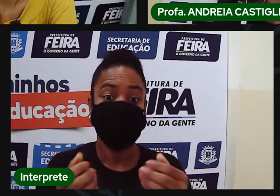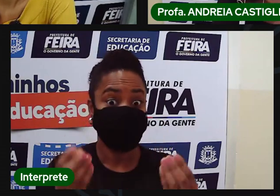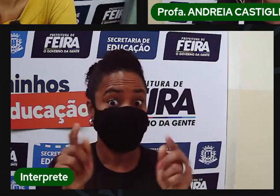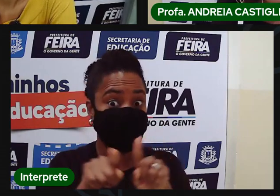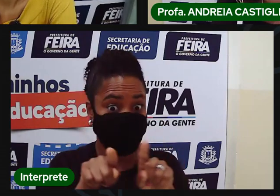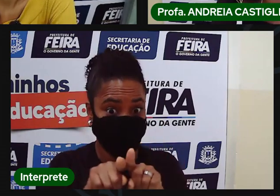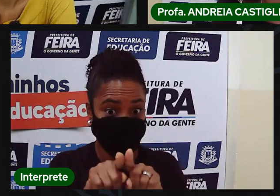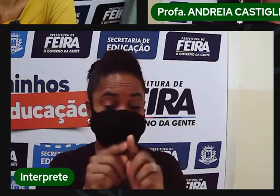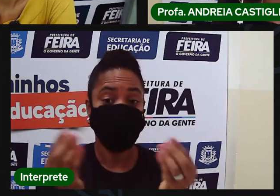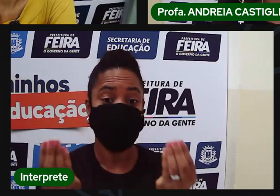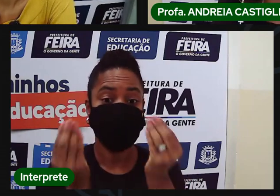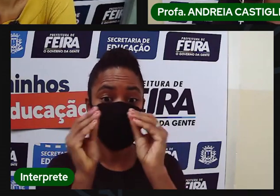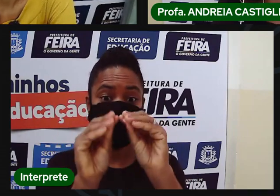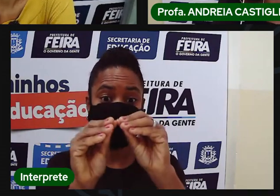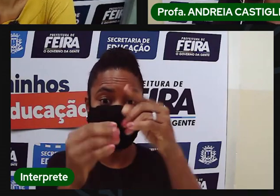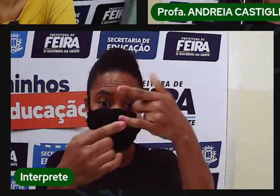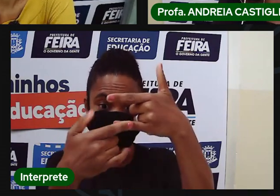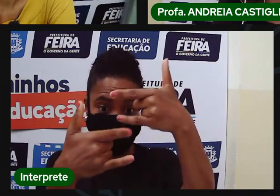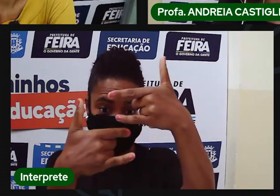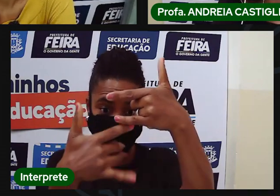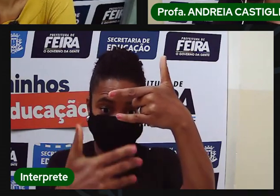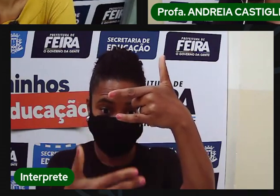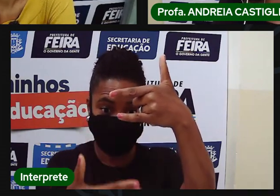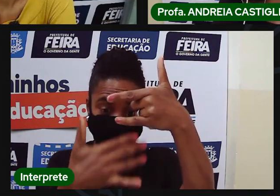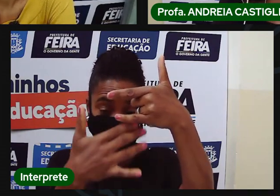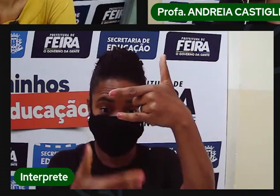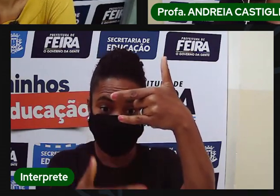que eu coloquei lá, tem esse código